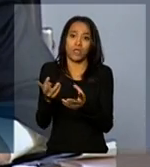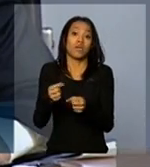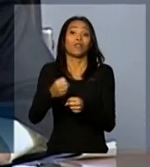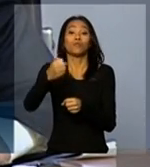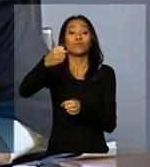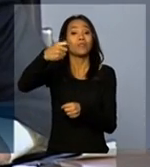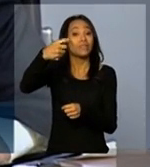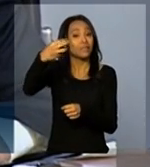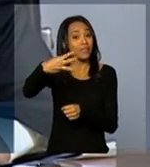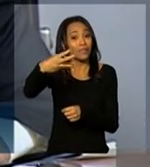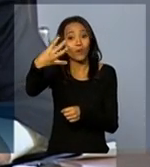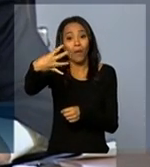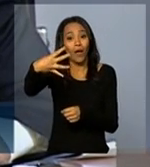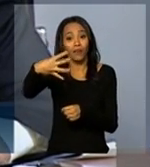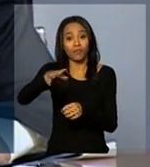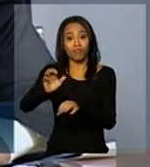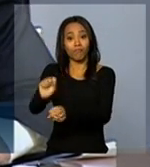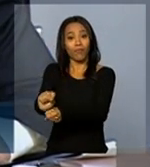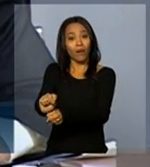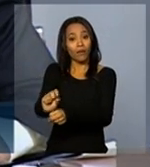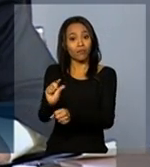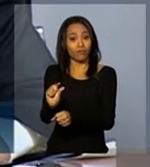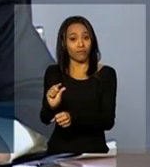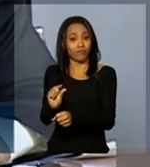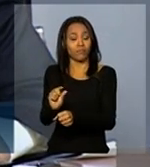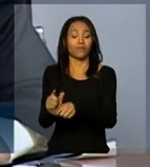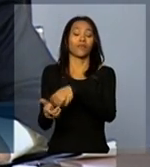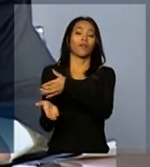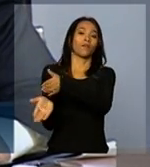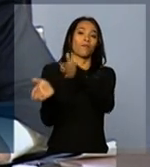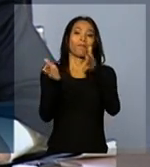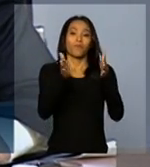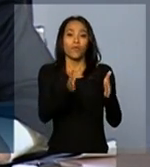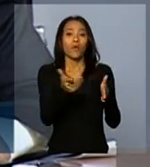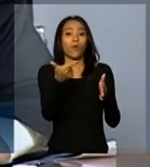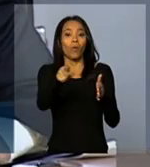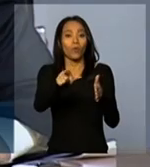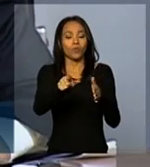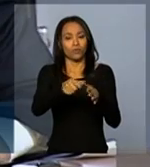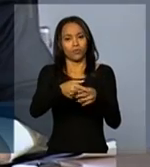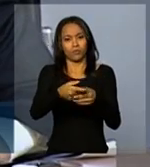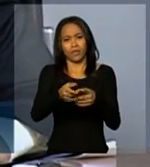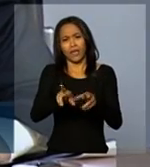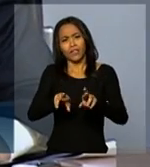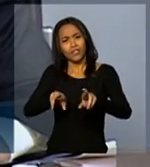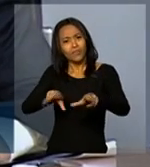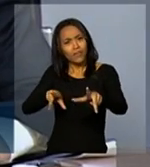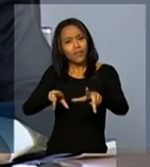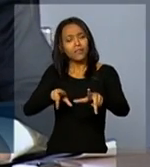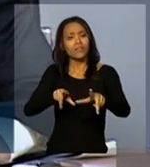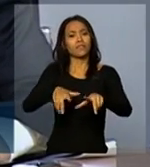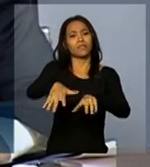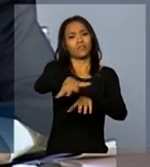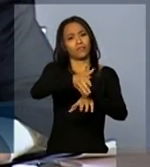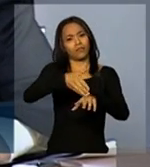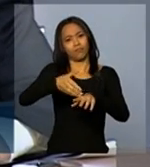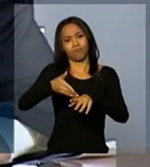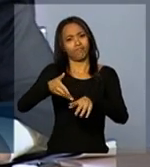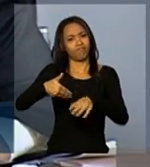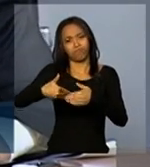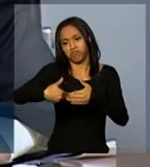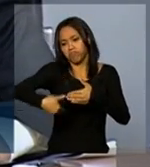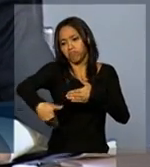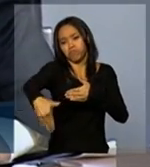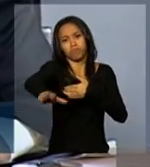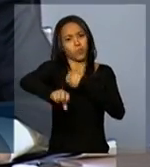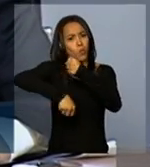não cresce, né? O investimento também se localiza de forma diferenciada ao longo do